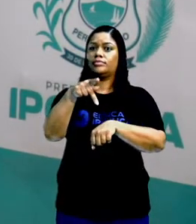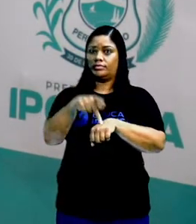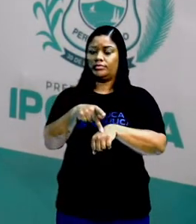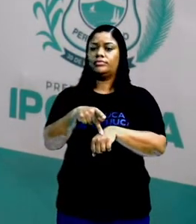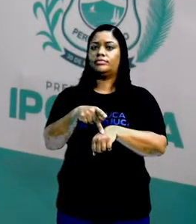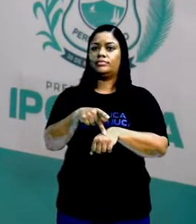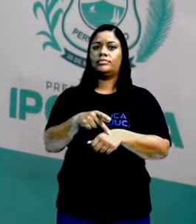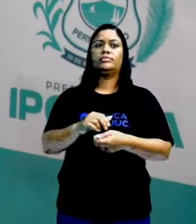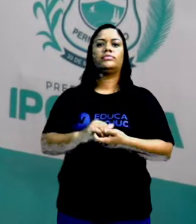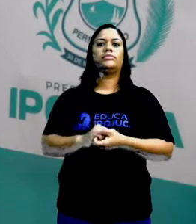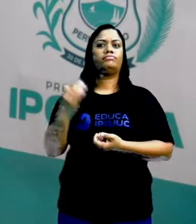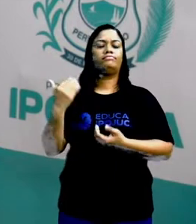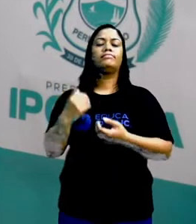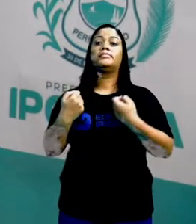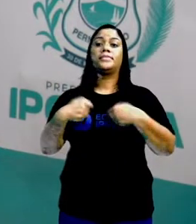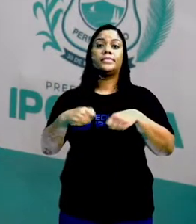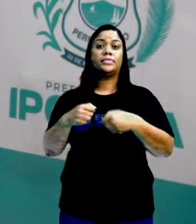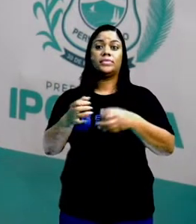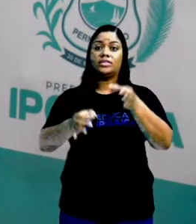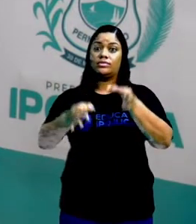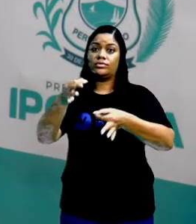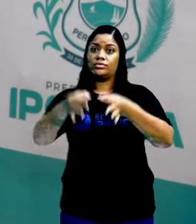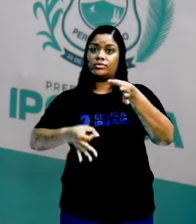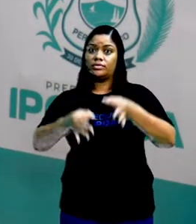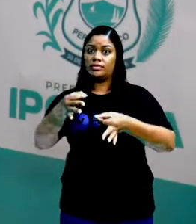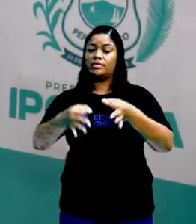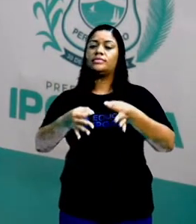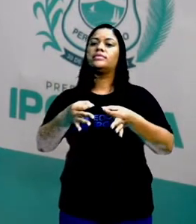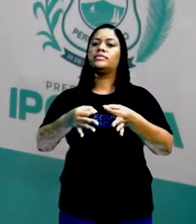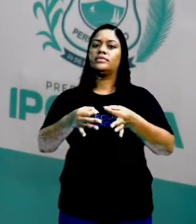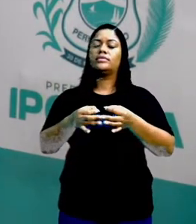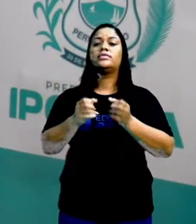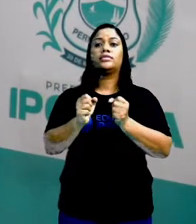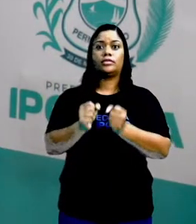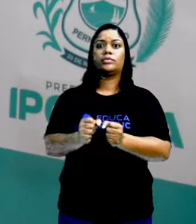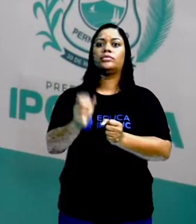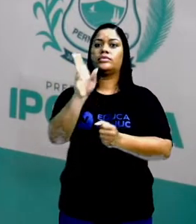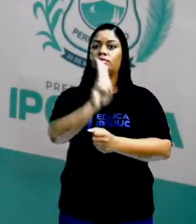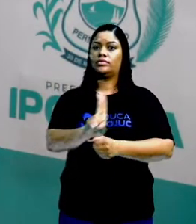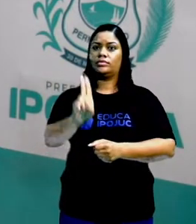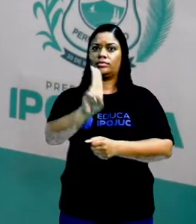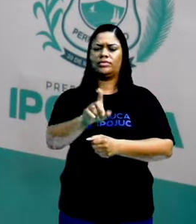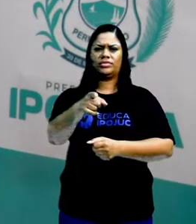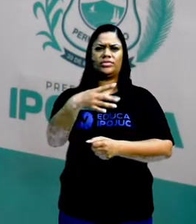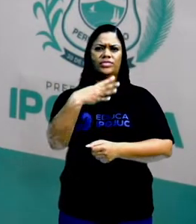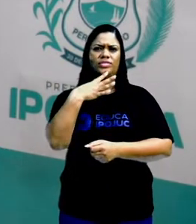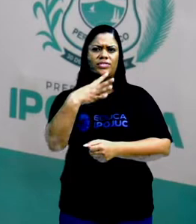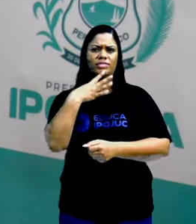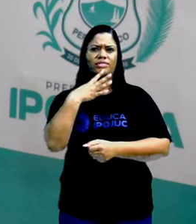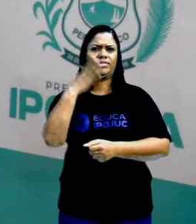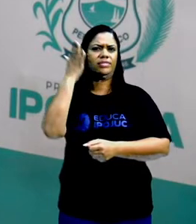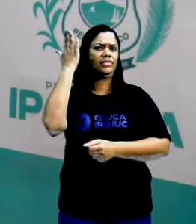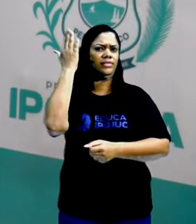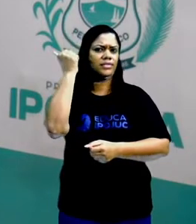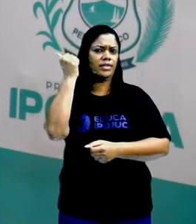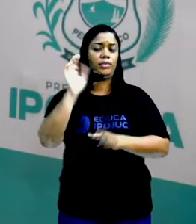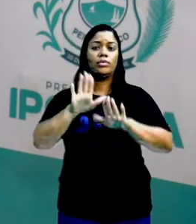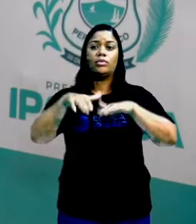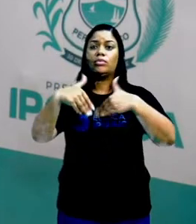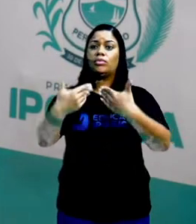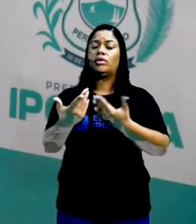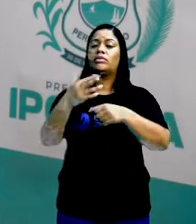na justiça, pedir uma autorização judicial. O que é que vocês pensam sobre isso? Vocês conhecem o que é isso? Quais são